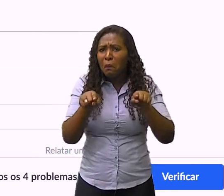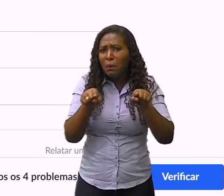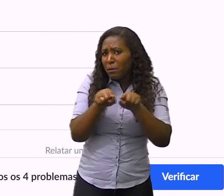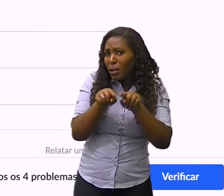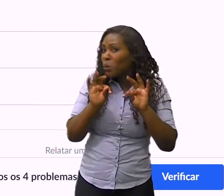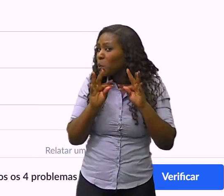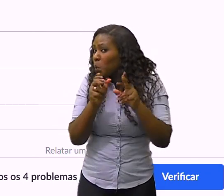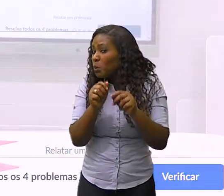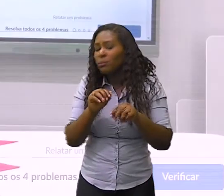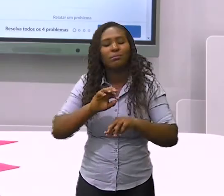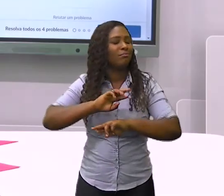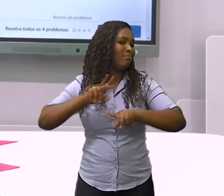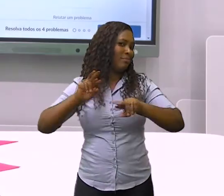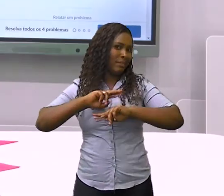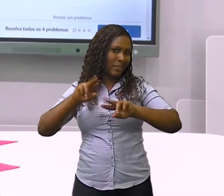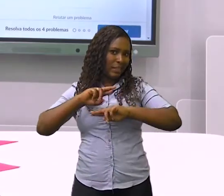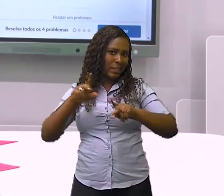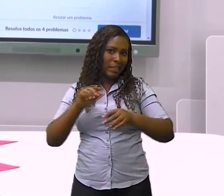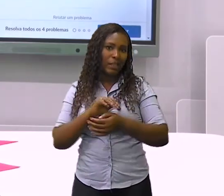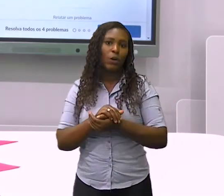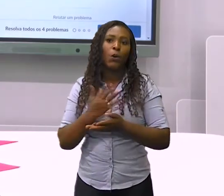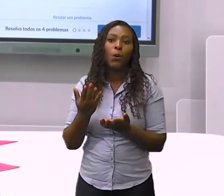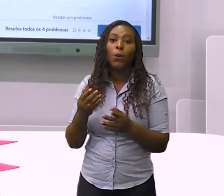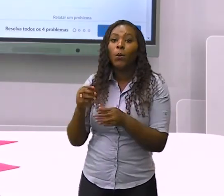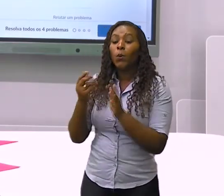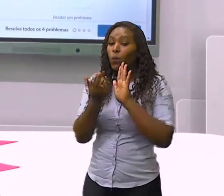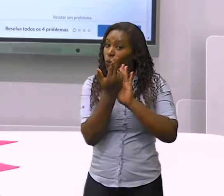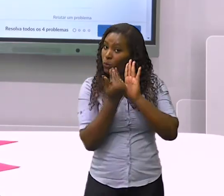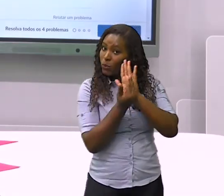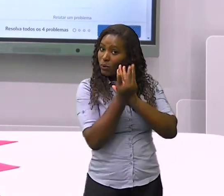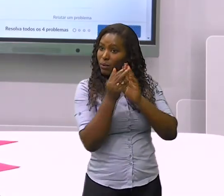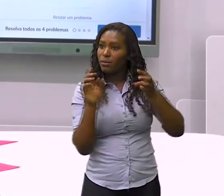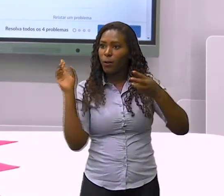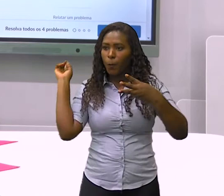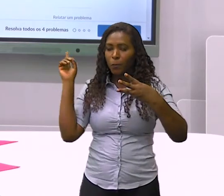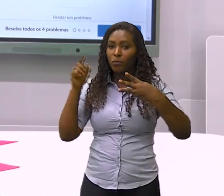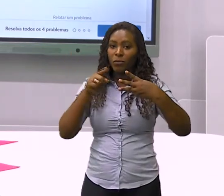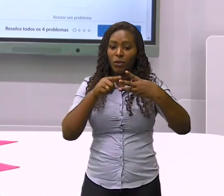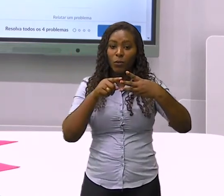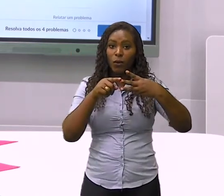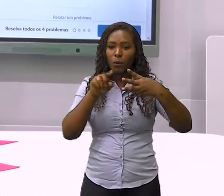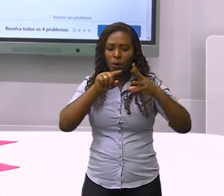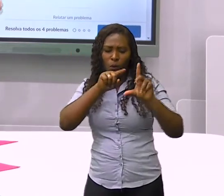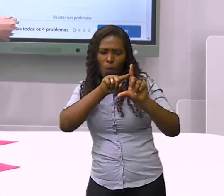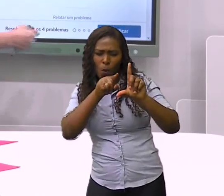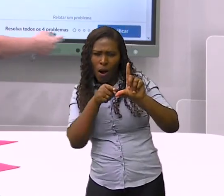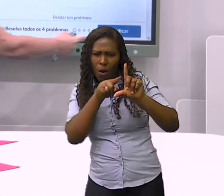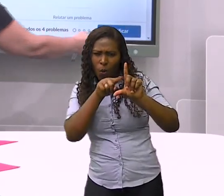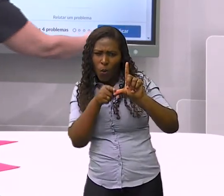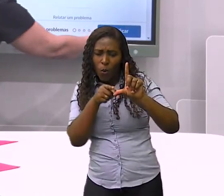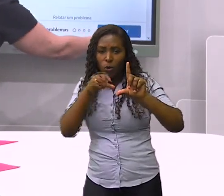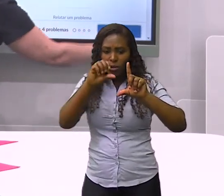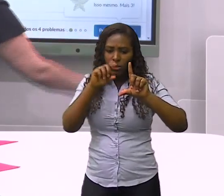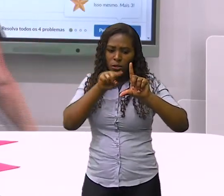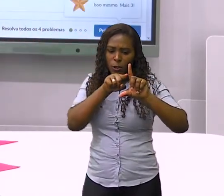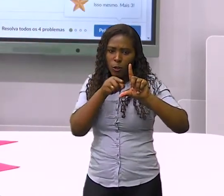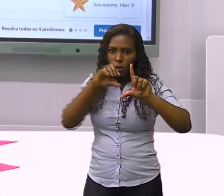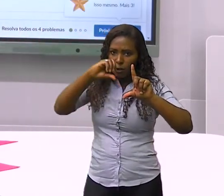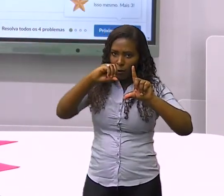forma ângulo reto. Então, nós temos que as duas primeiras afirmativas se encaixam nas